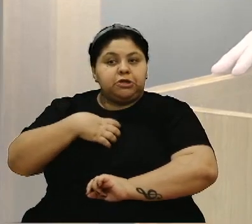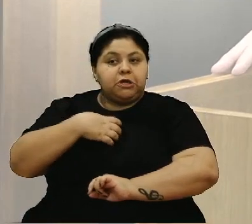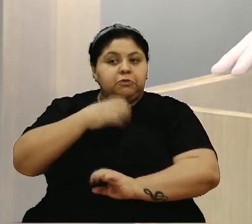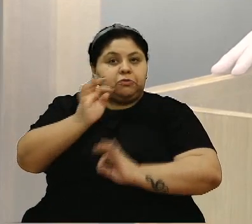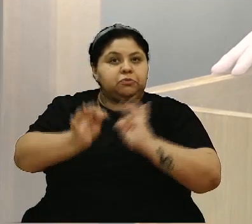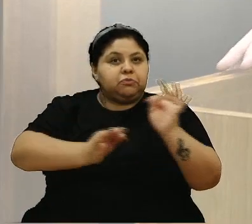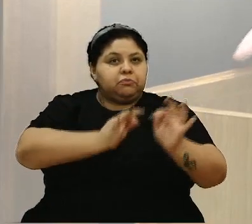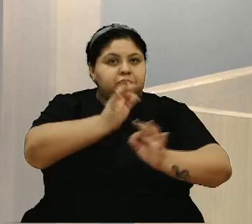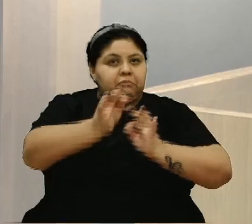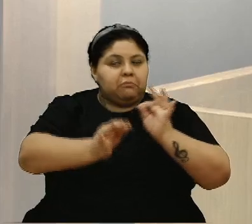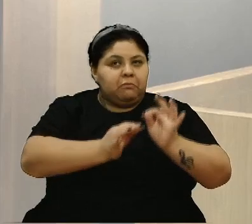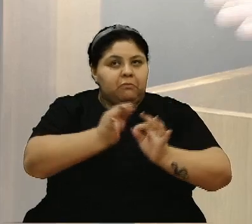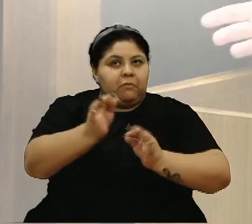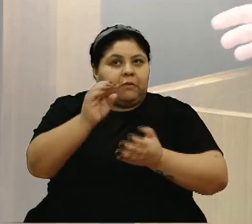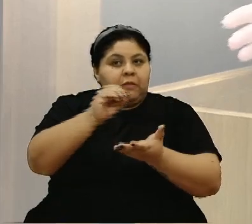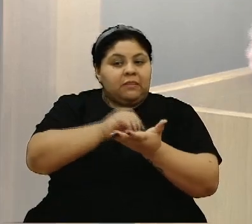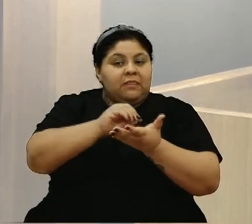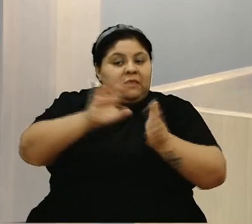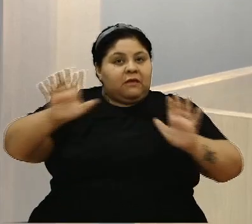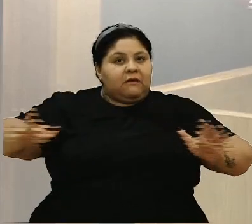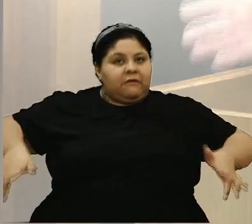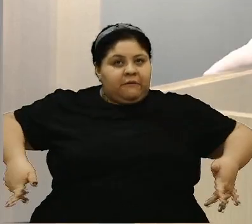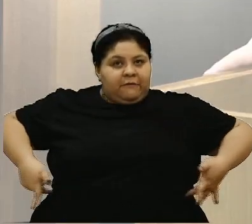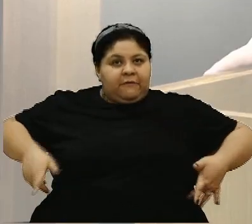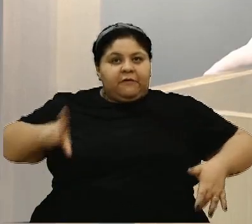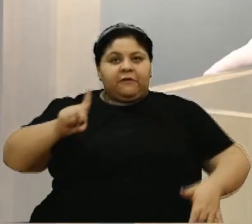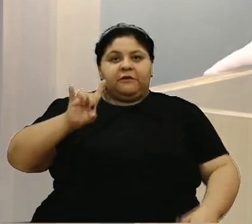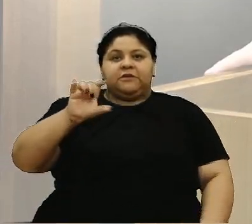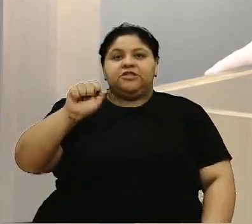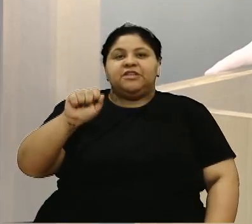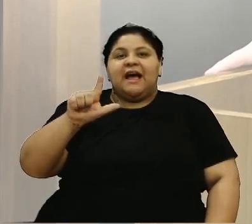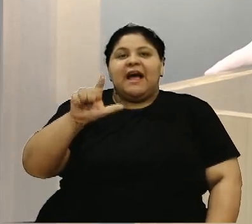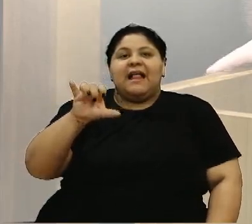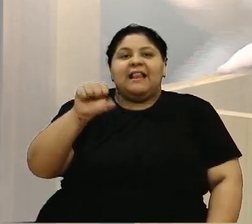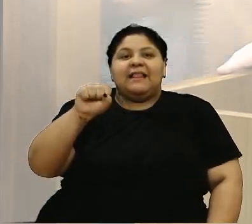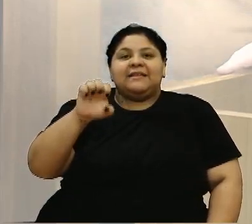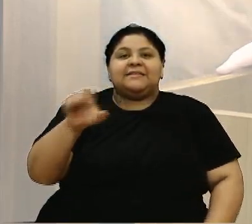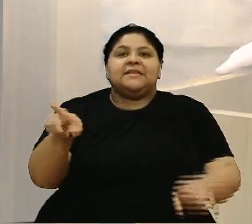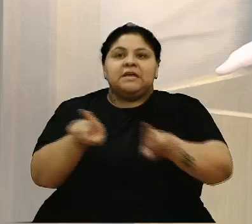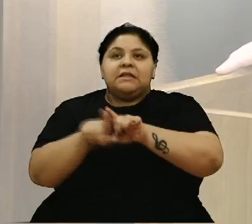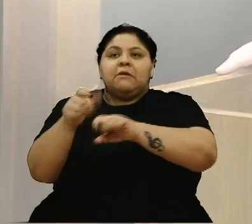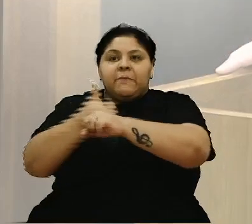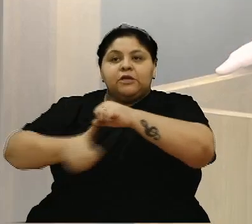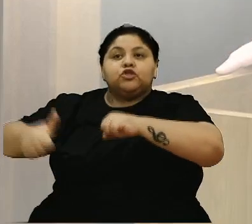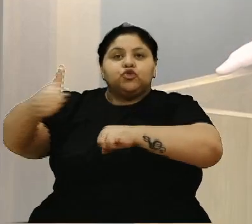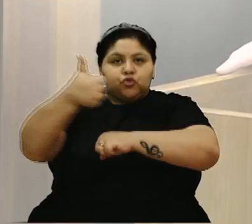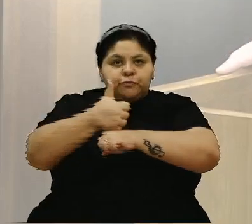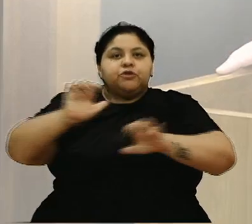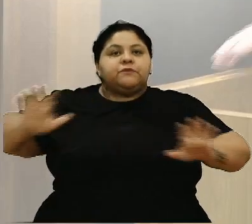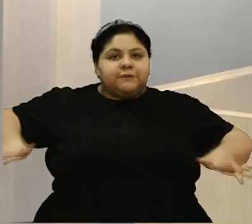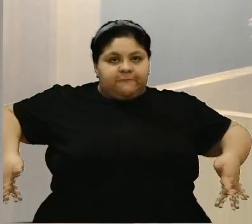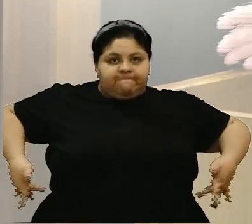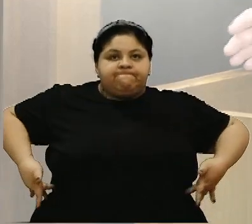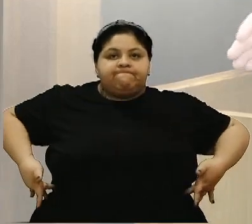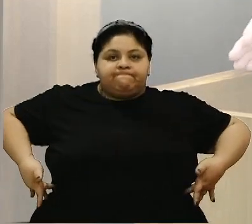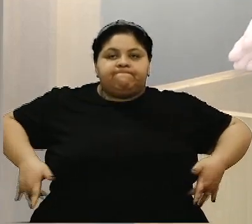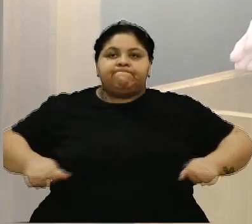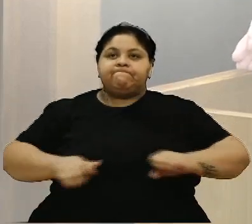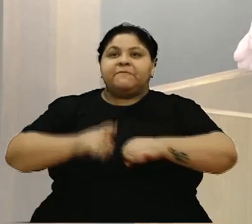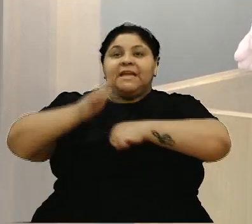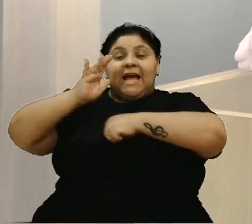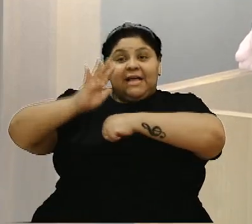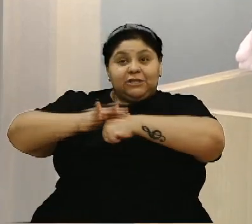da insuficiência renal, que é a diálise, ou até mesmo o transplante renal. Então, as doenças